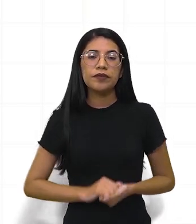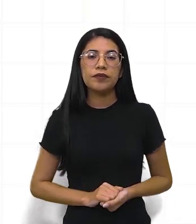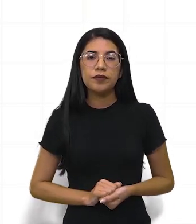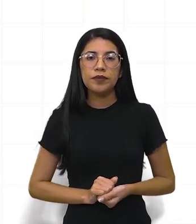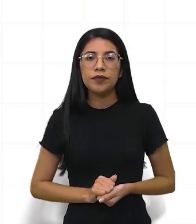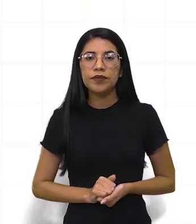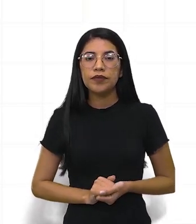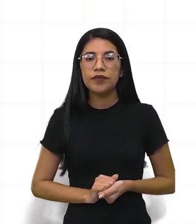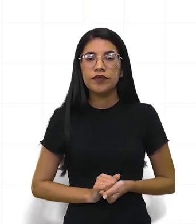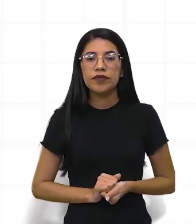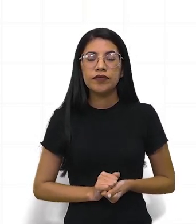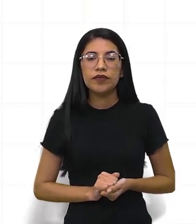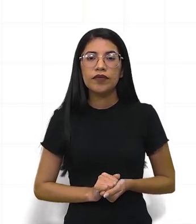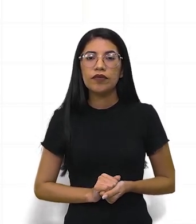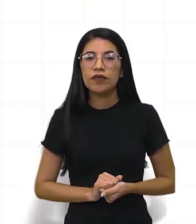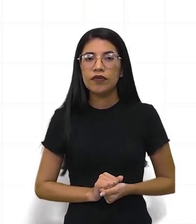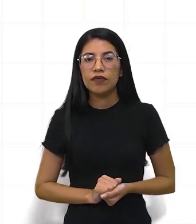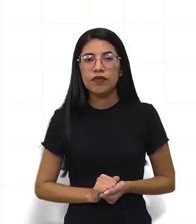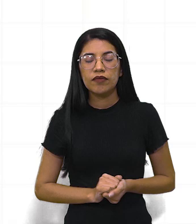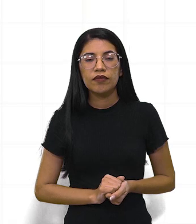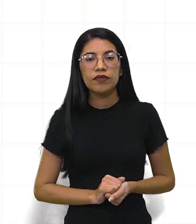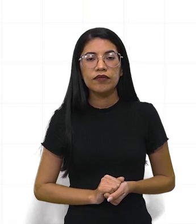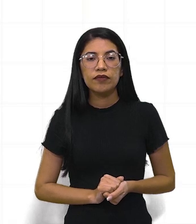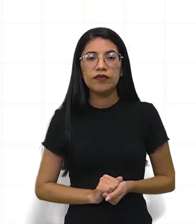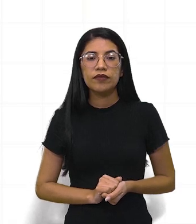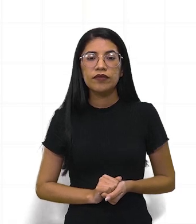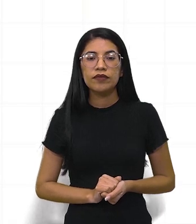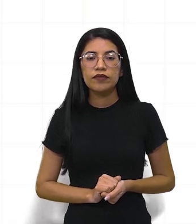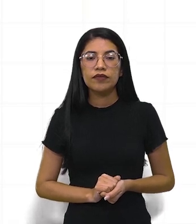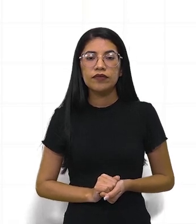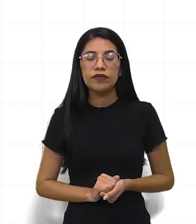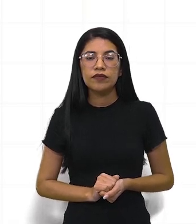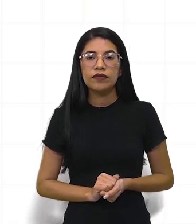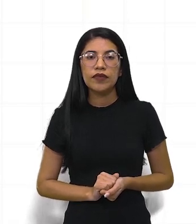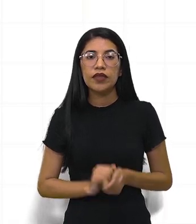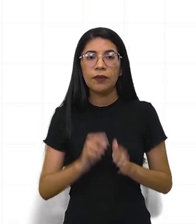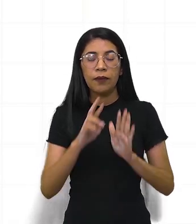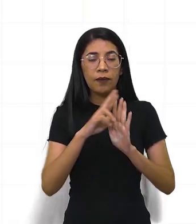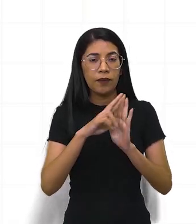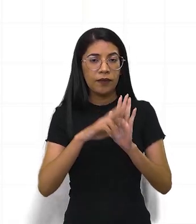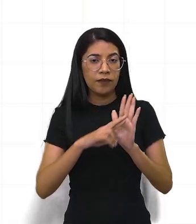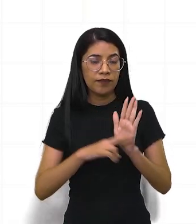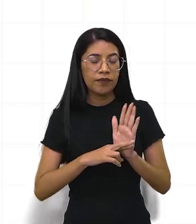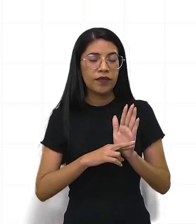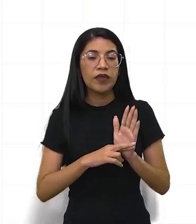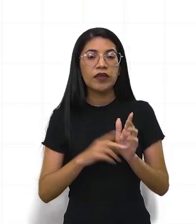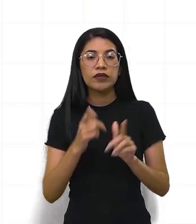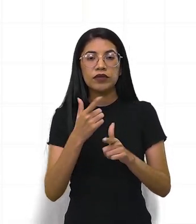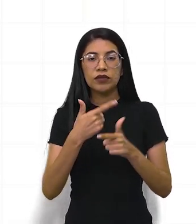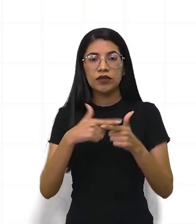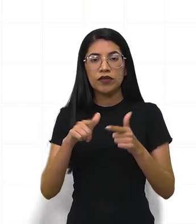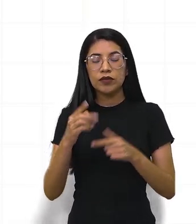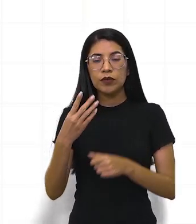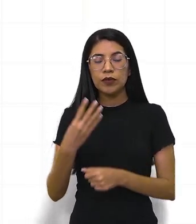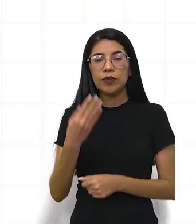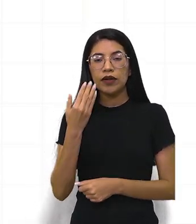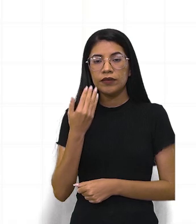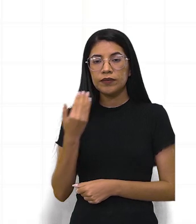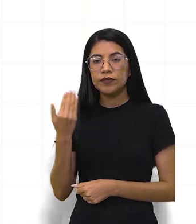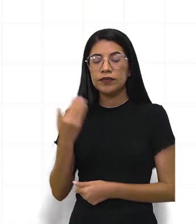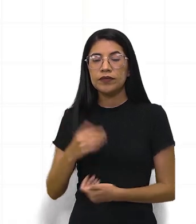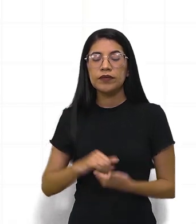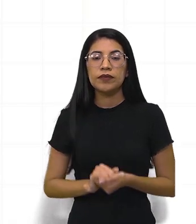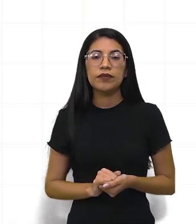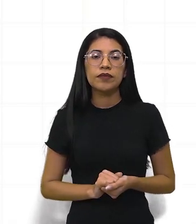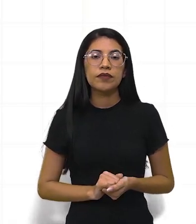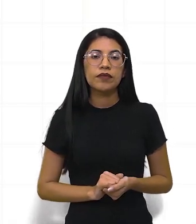número é divisível por 4? Então, eu vou abreviar aqui a regrinha da divisibilidade por 4. Vou pegar um número